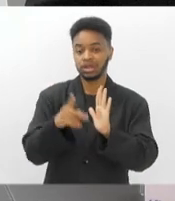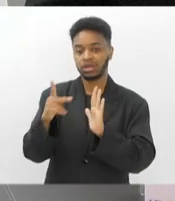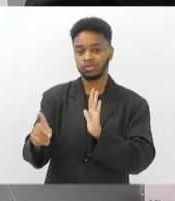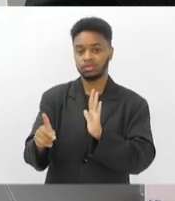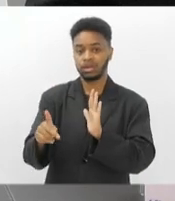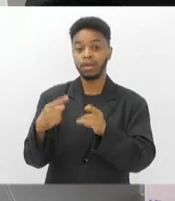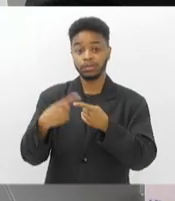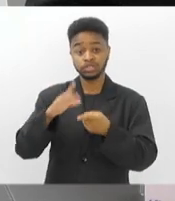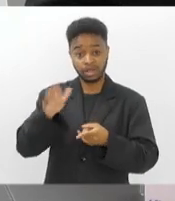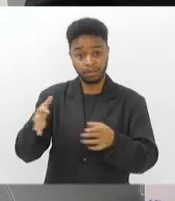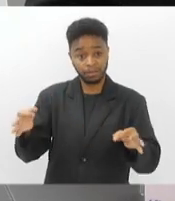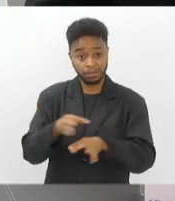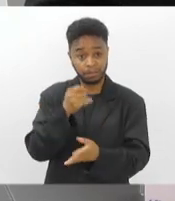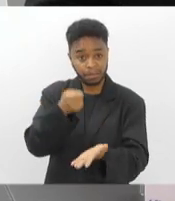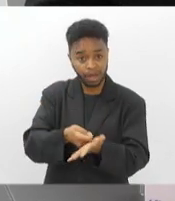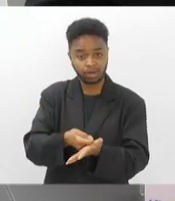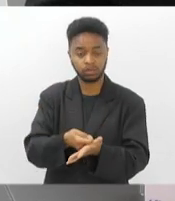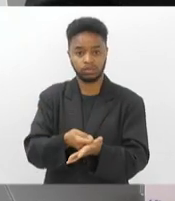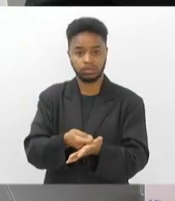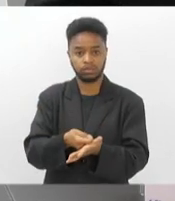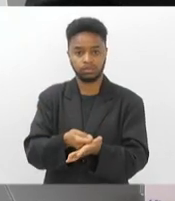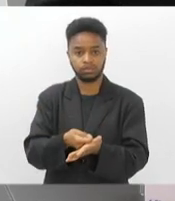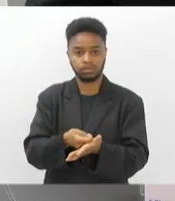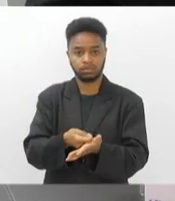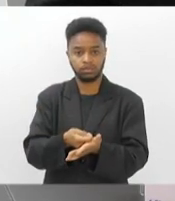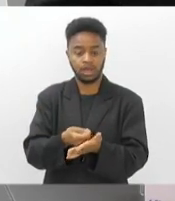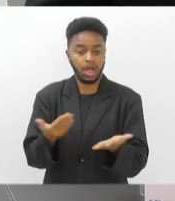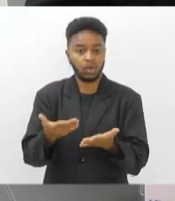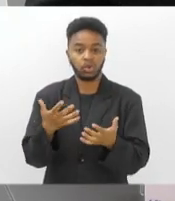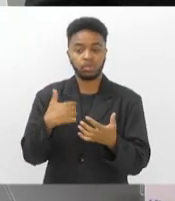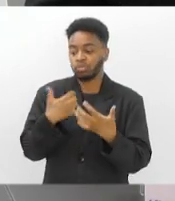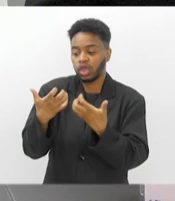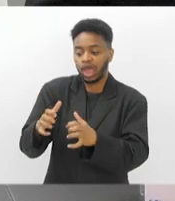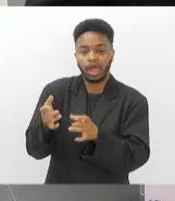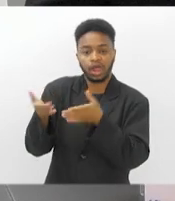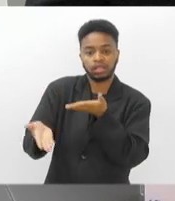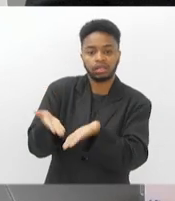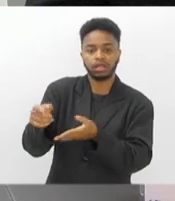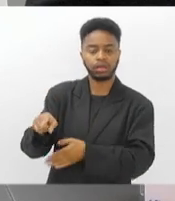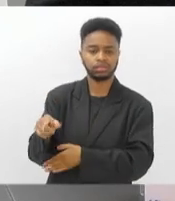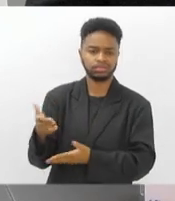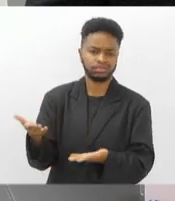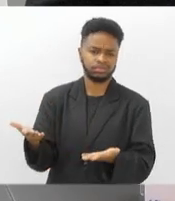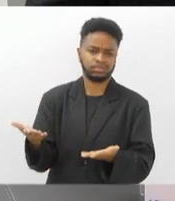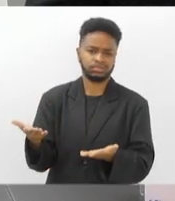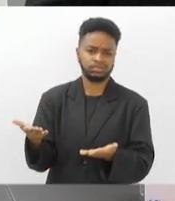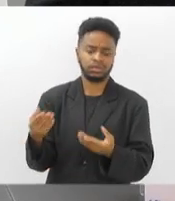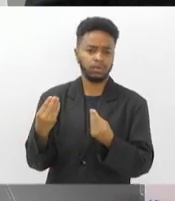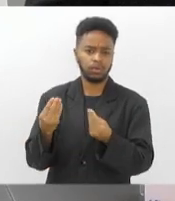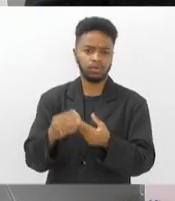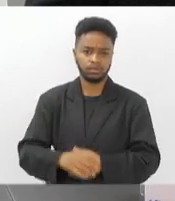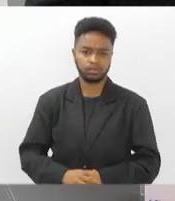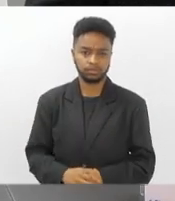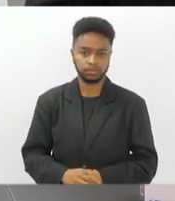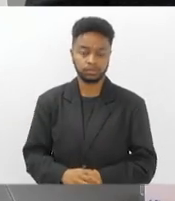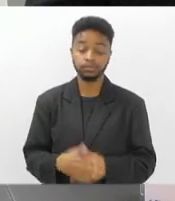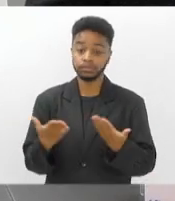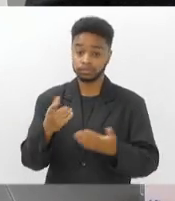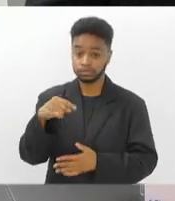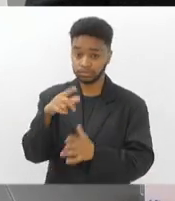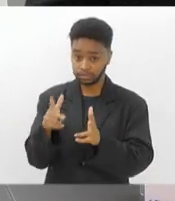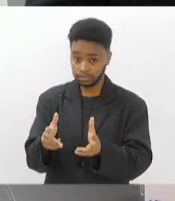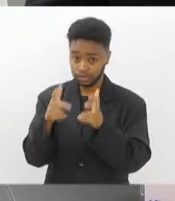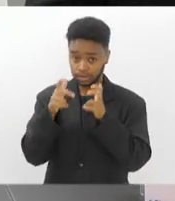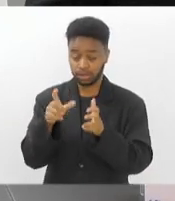boleto pago agora não atende mais porque eu não quero mais atender porque você tá caro para mim Então veja a gente